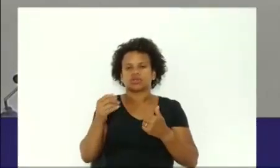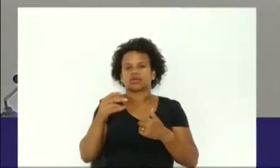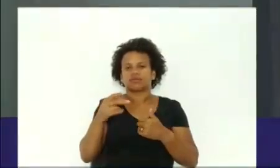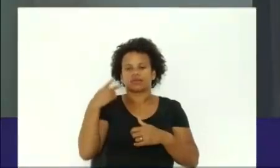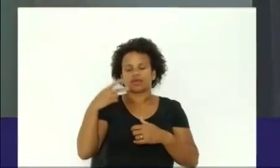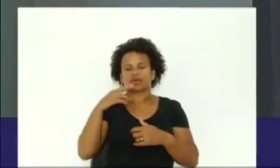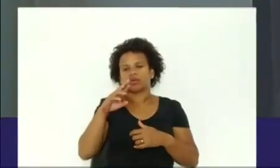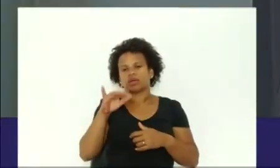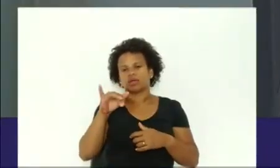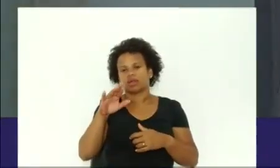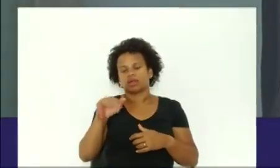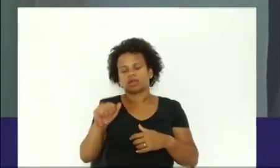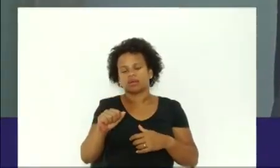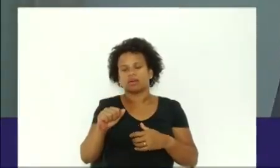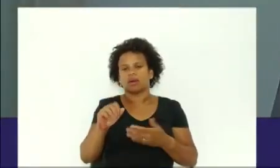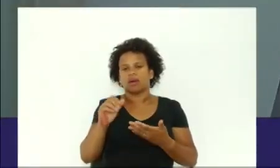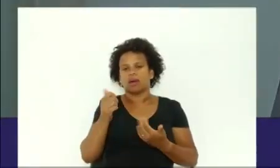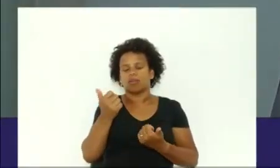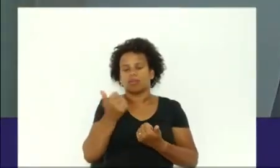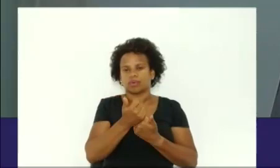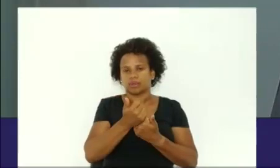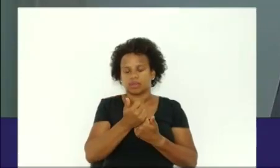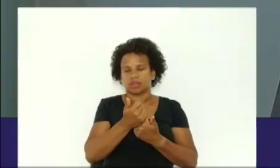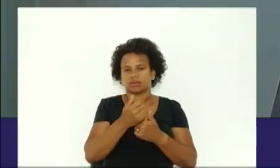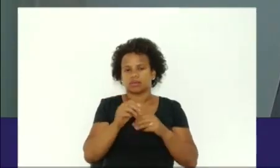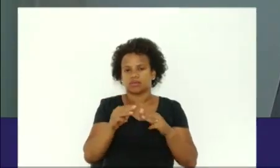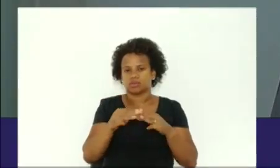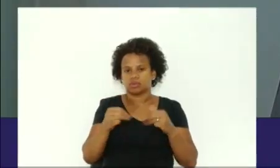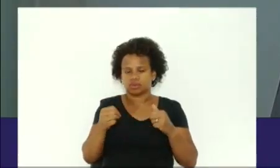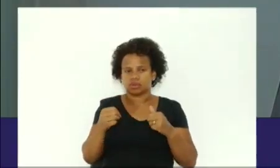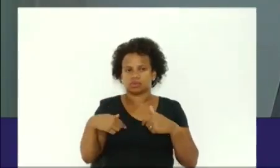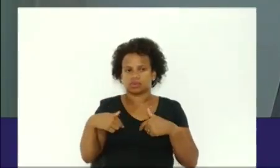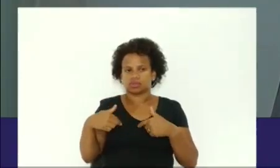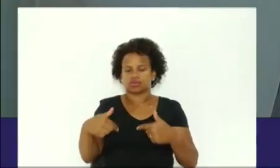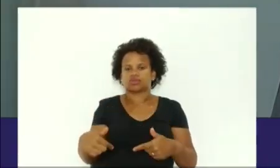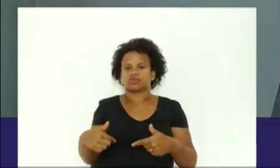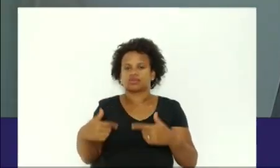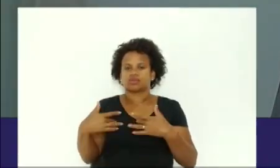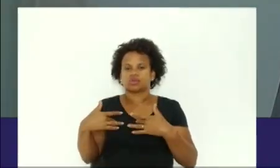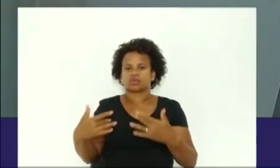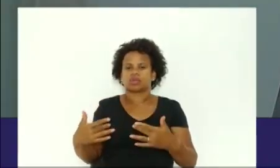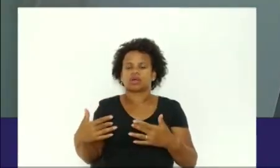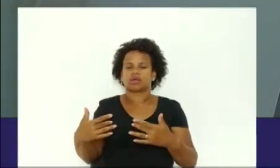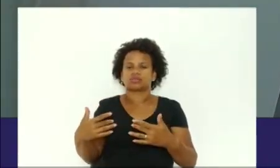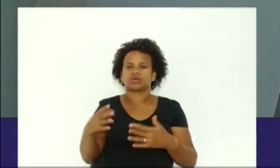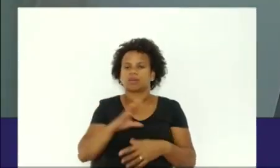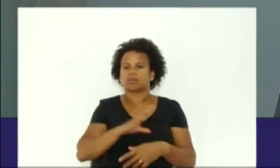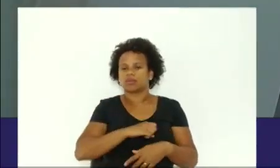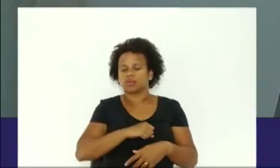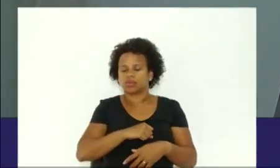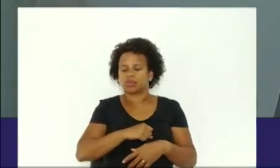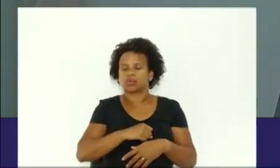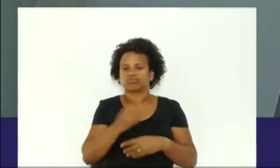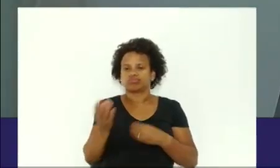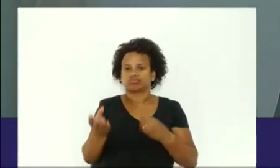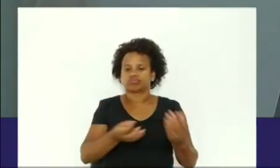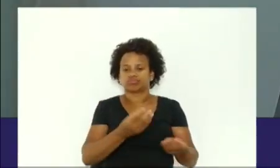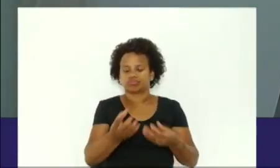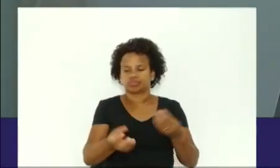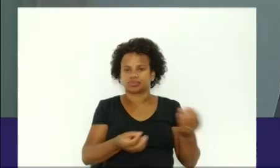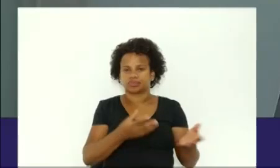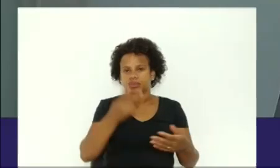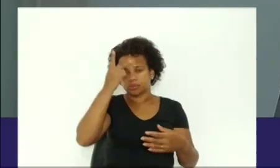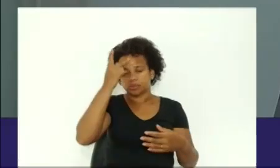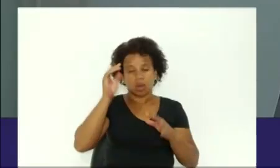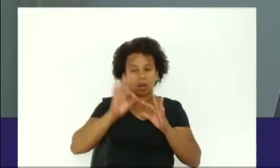apoiar essa moção, por essa iniciativa de solidariedade, de caridade, de amor, de um pessoal que está longe, mas que